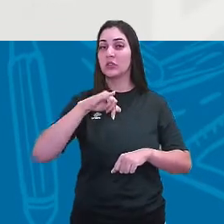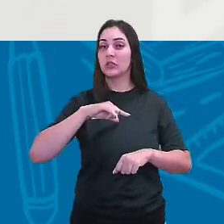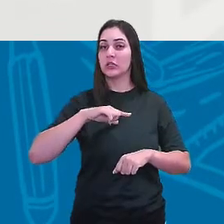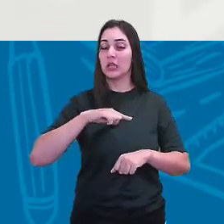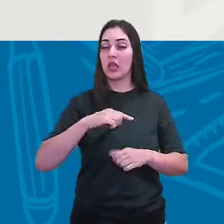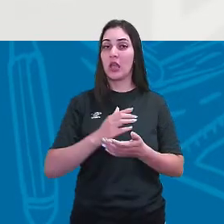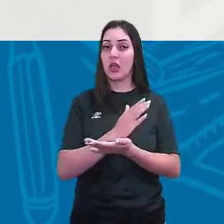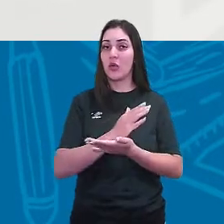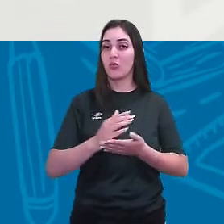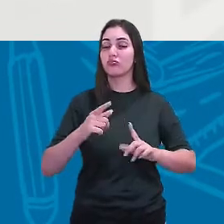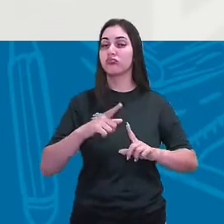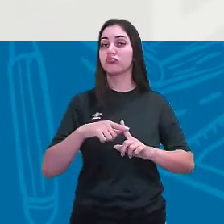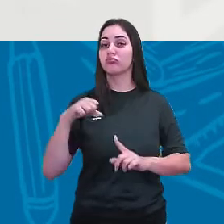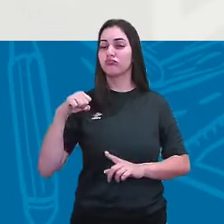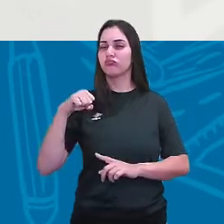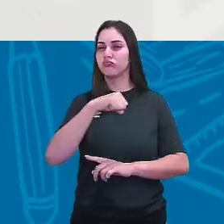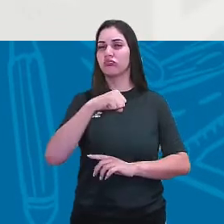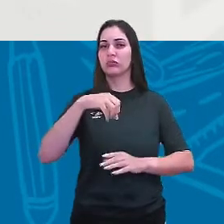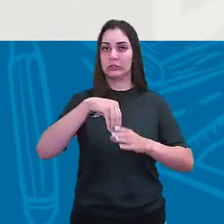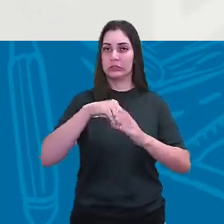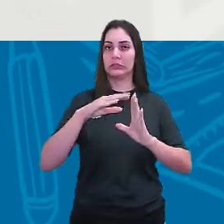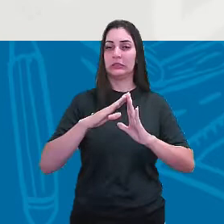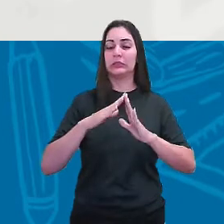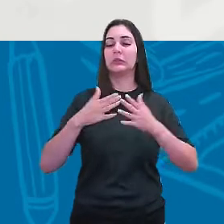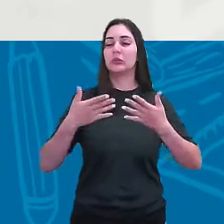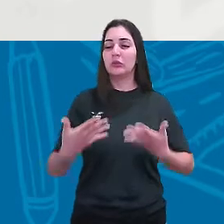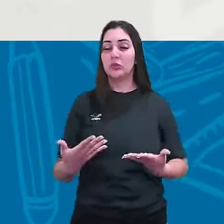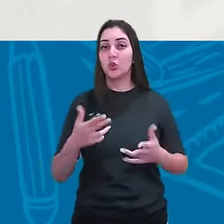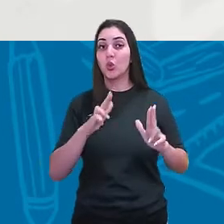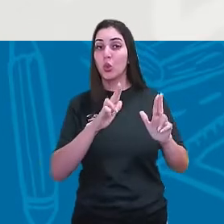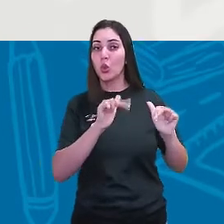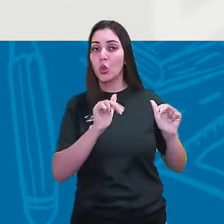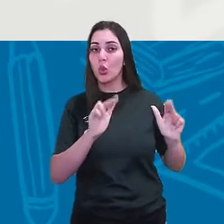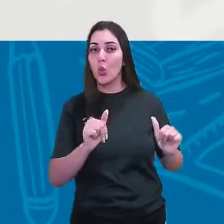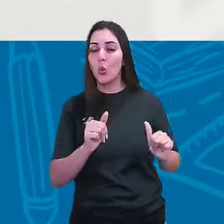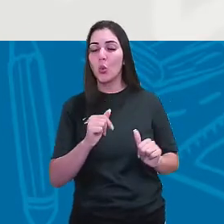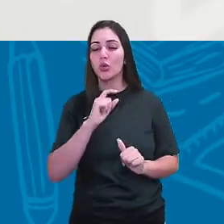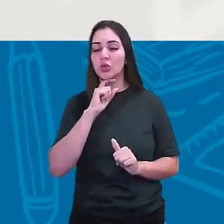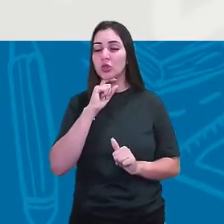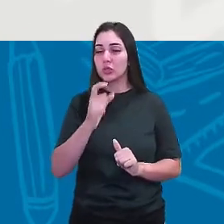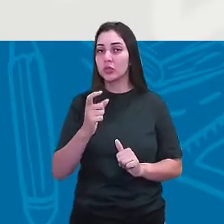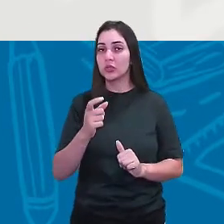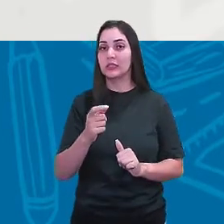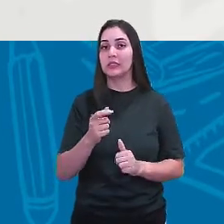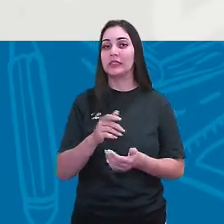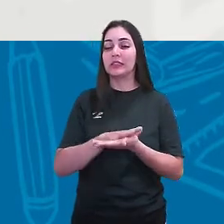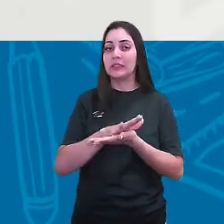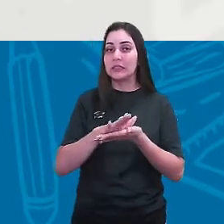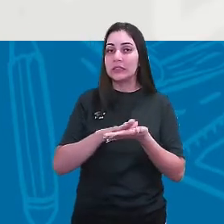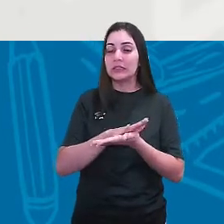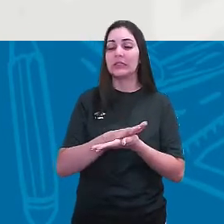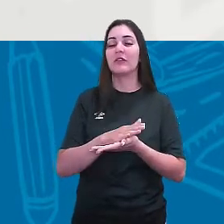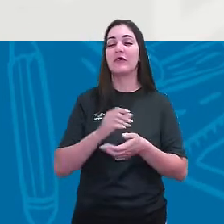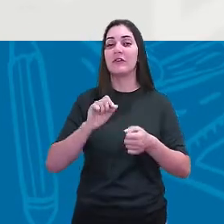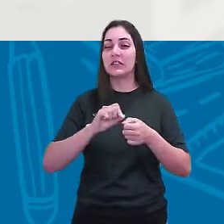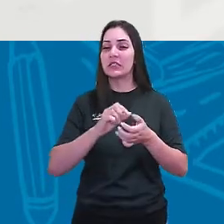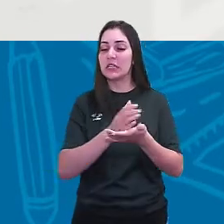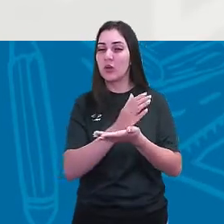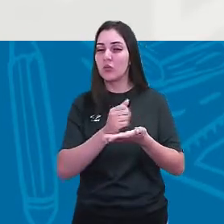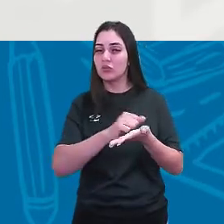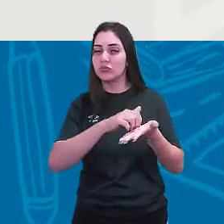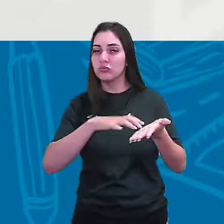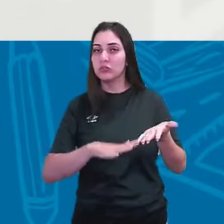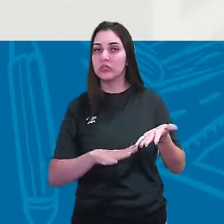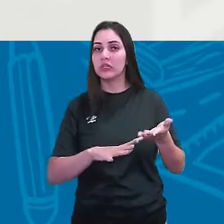tipo de acidente em casa. Portanto, né, você nunca, jamais deve fazer nenhum tipo de atividade, né, que